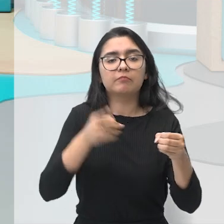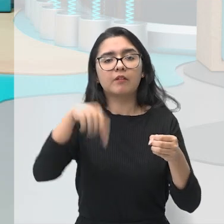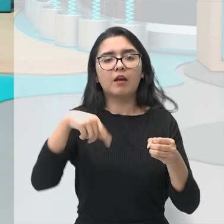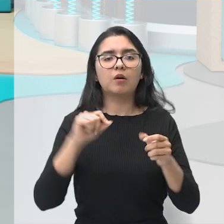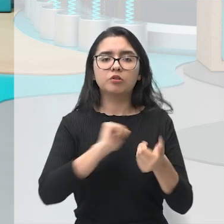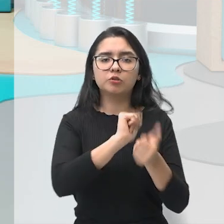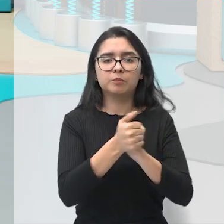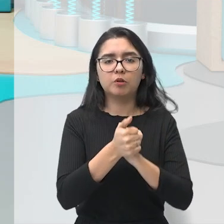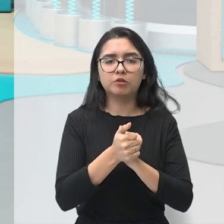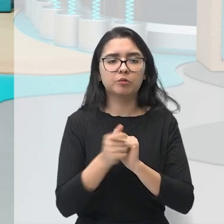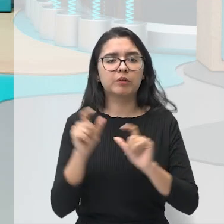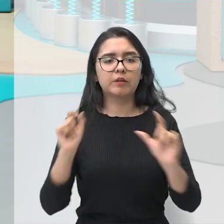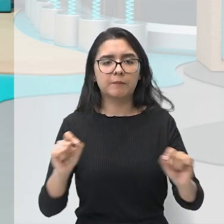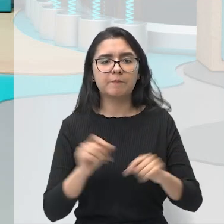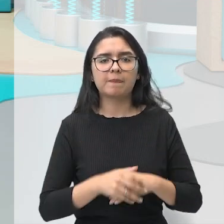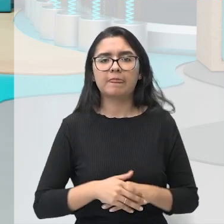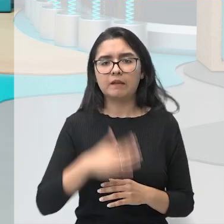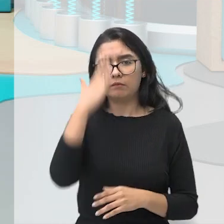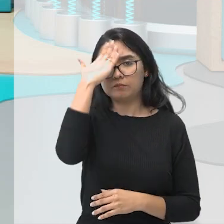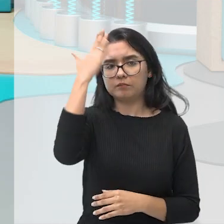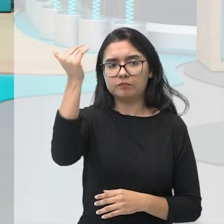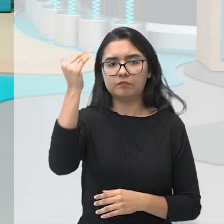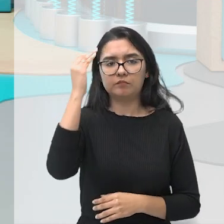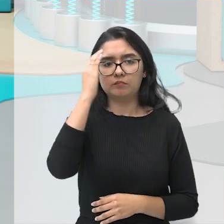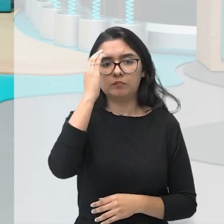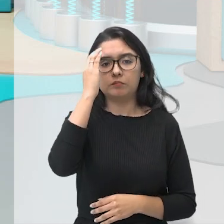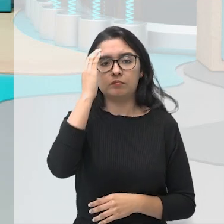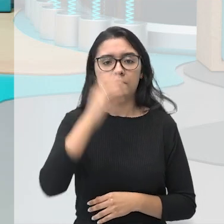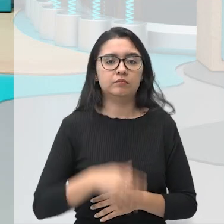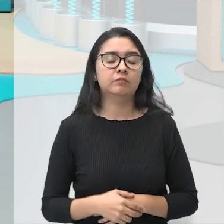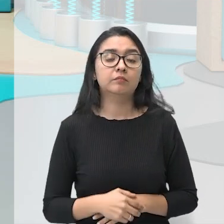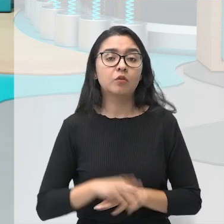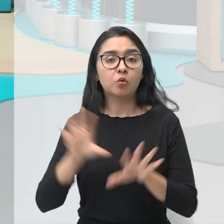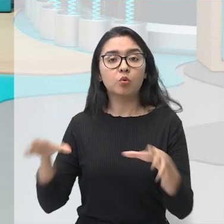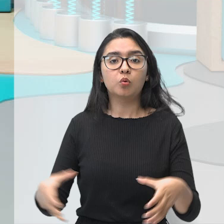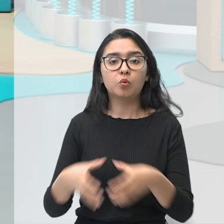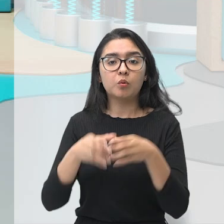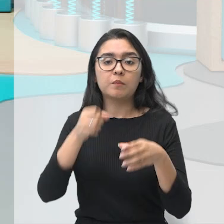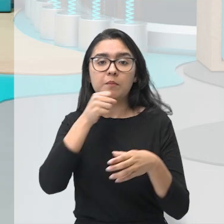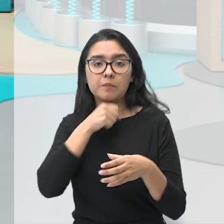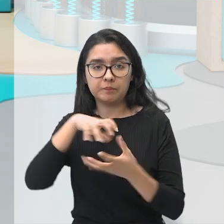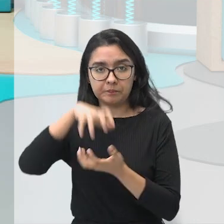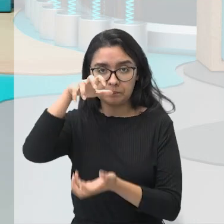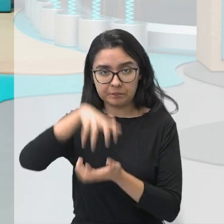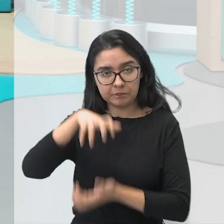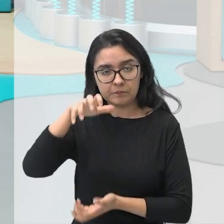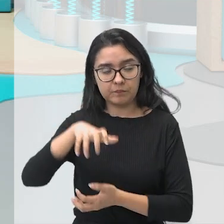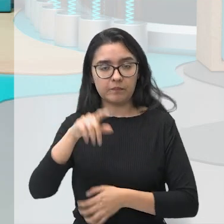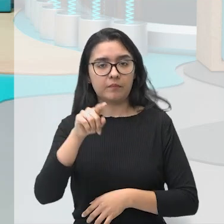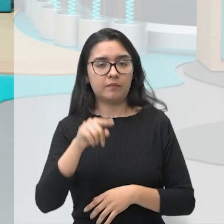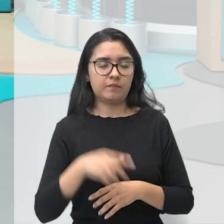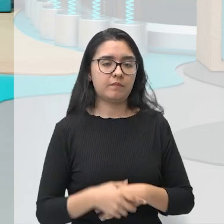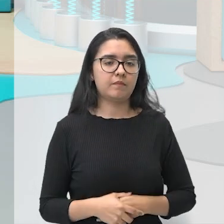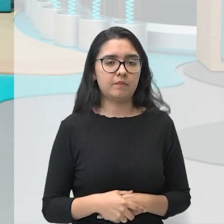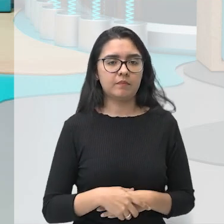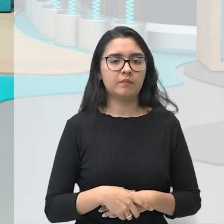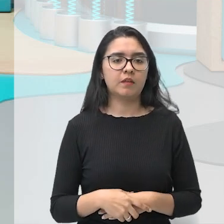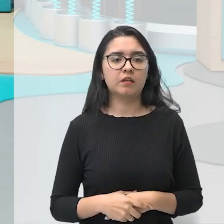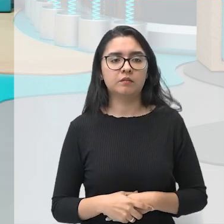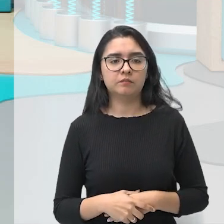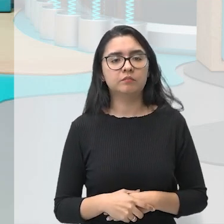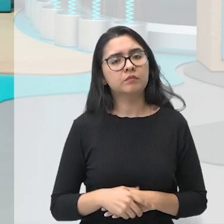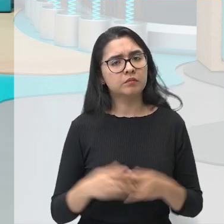de extrema popularidade entre os idosos, apesar de dela ter uma adesão muito grande,